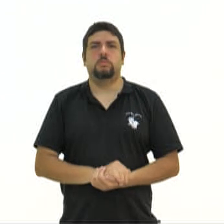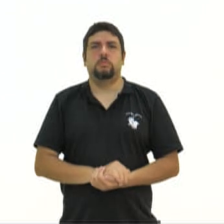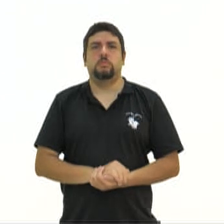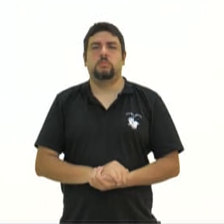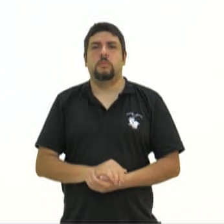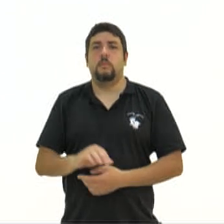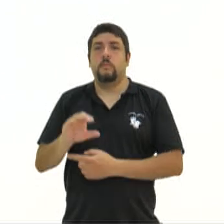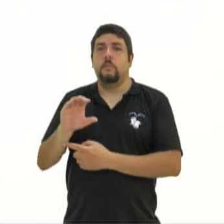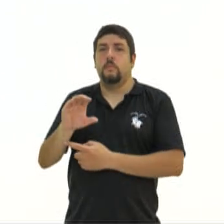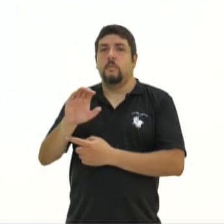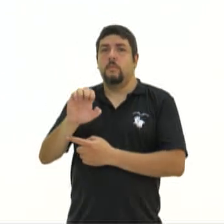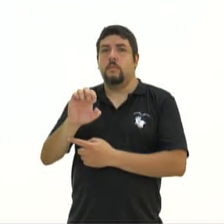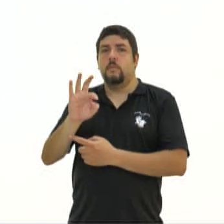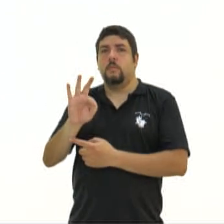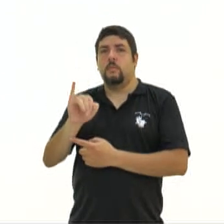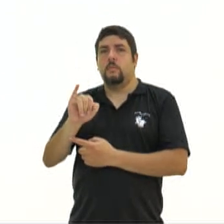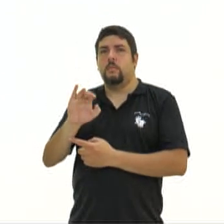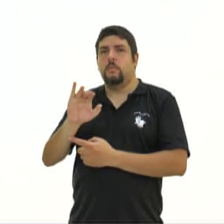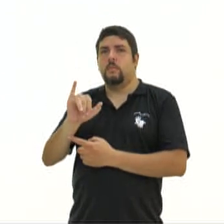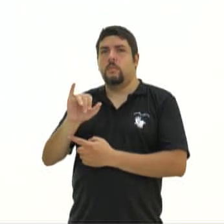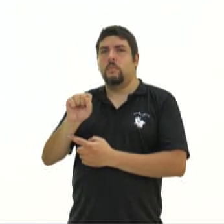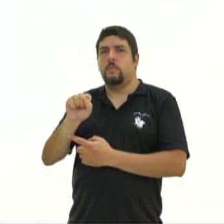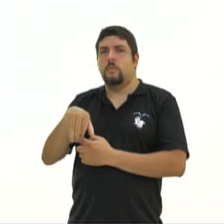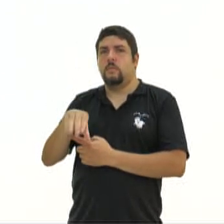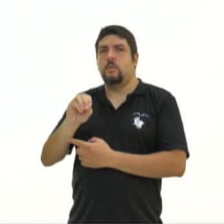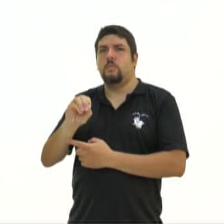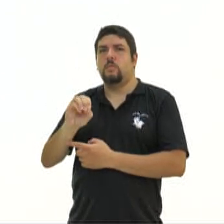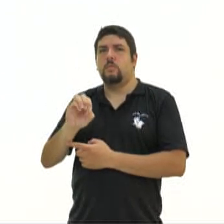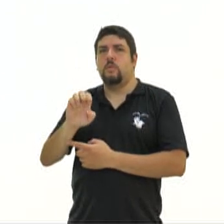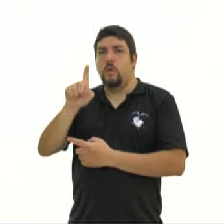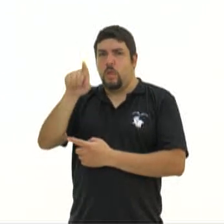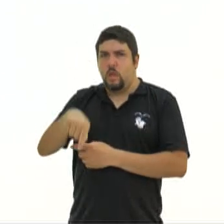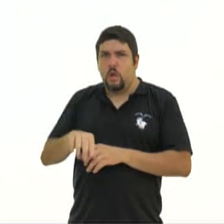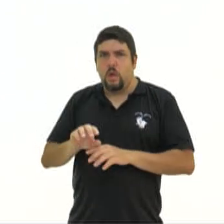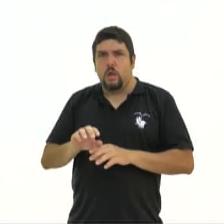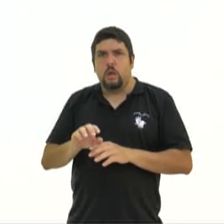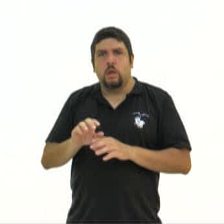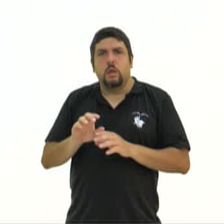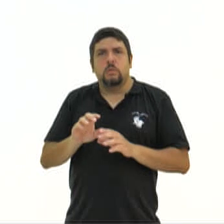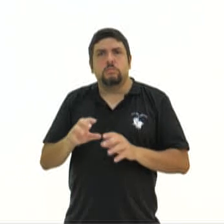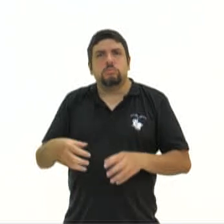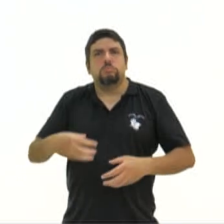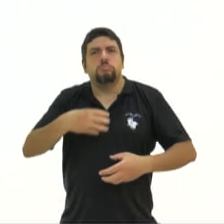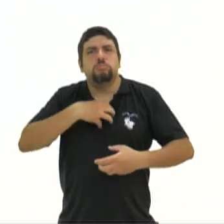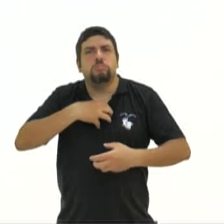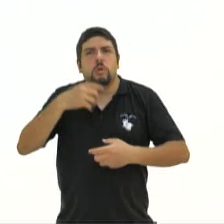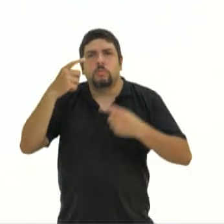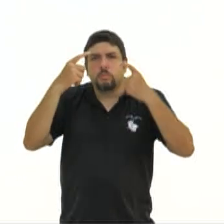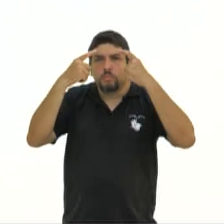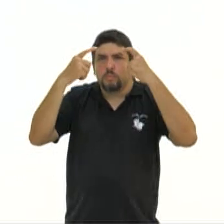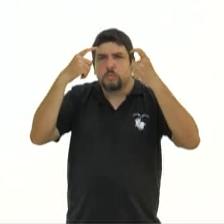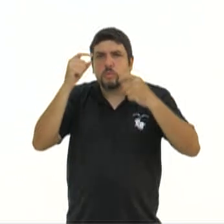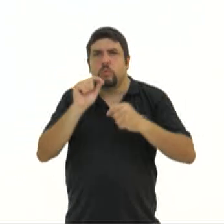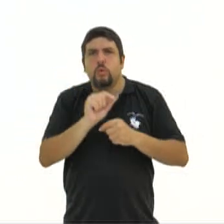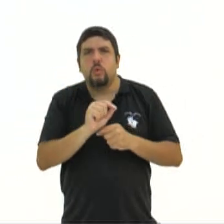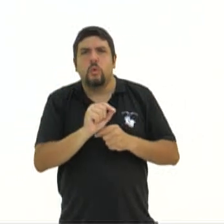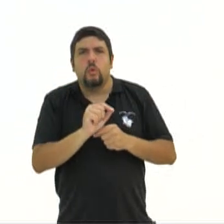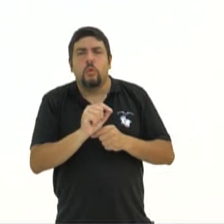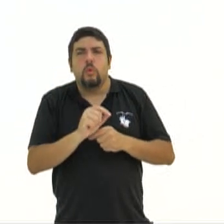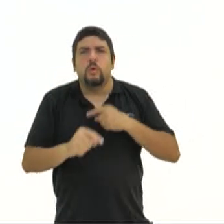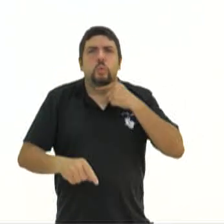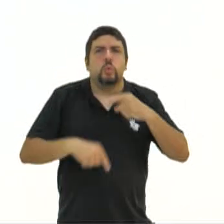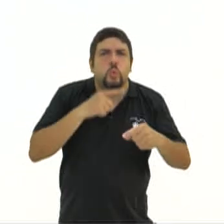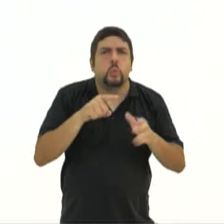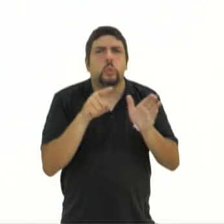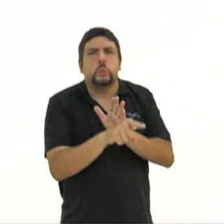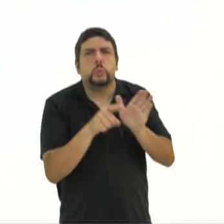ceticismo é a corrente filosófica que duvida de tudo, né? Para o cético, conhecimento seguro é impossível. Eu não